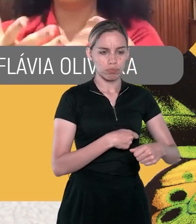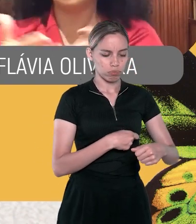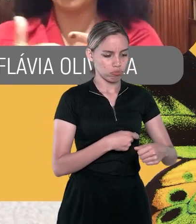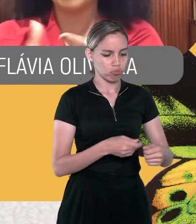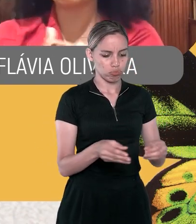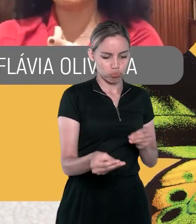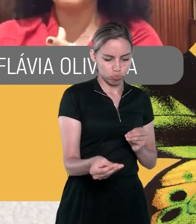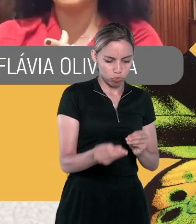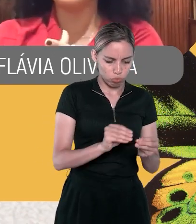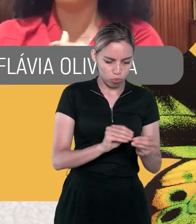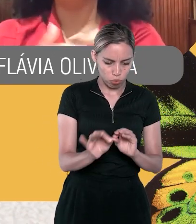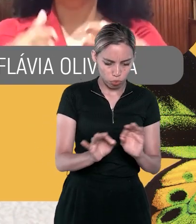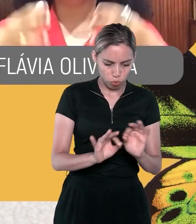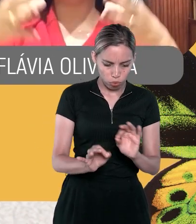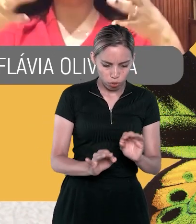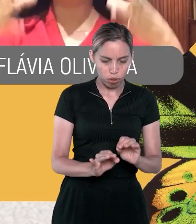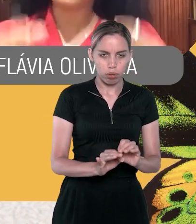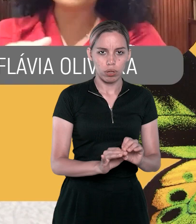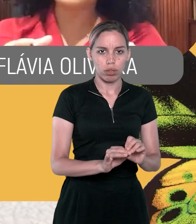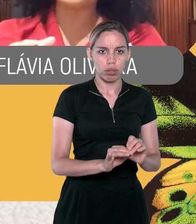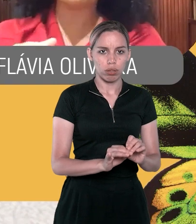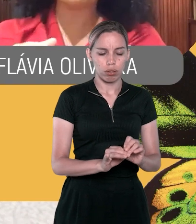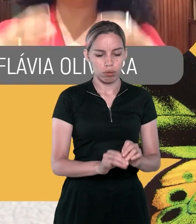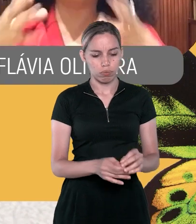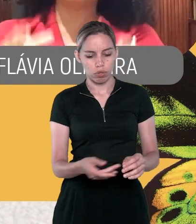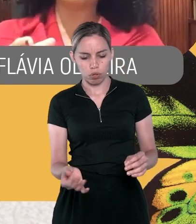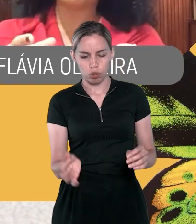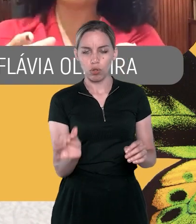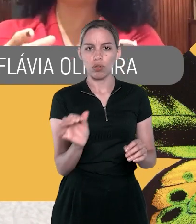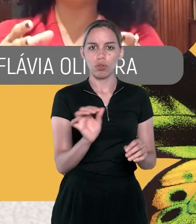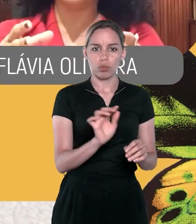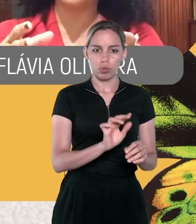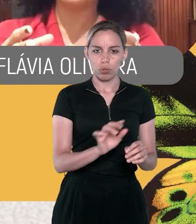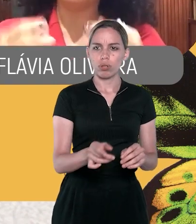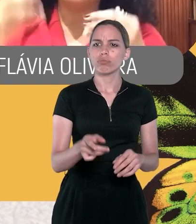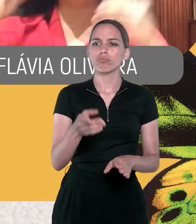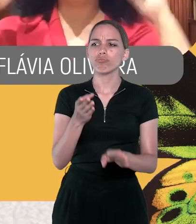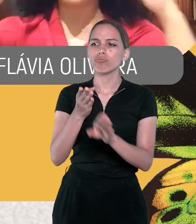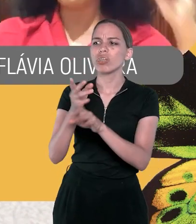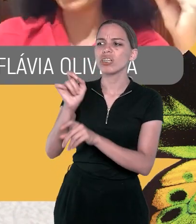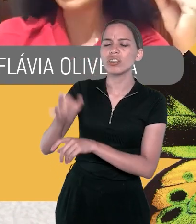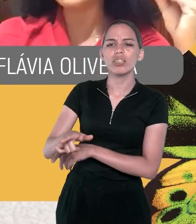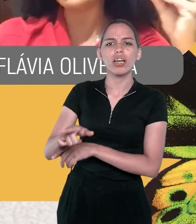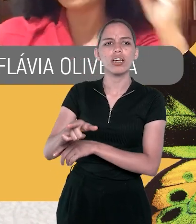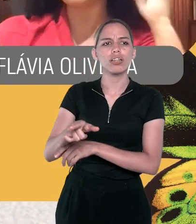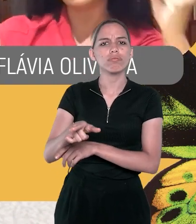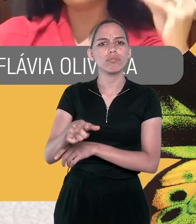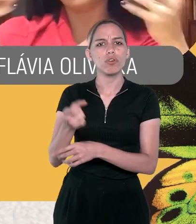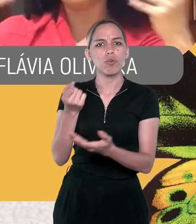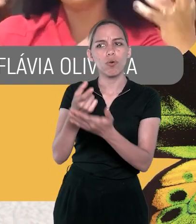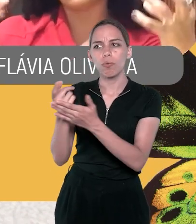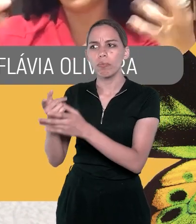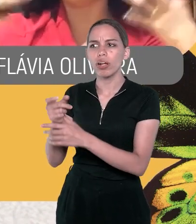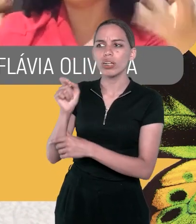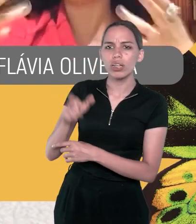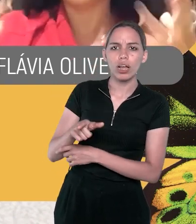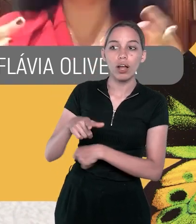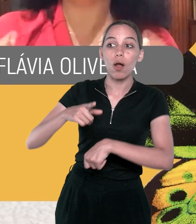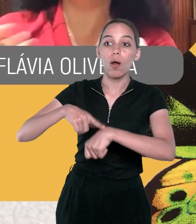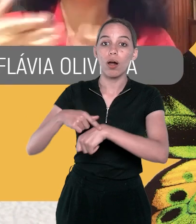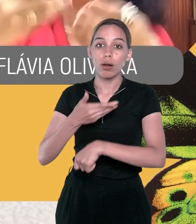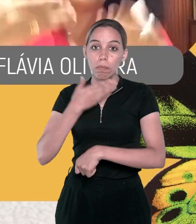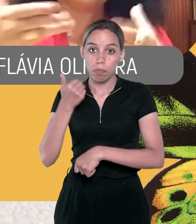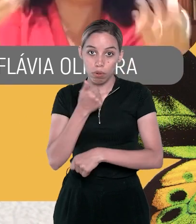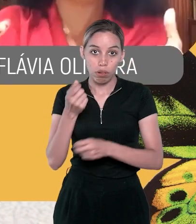da mercadoria, no caso a comida, identificação do público consumidor, o horário preciso, né, de quem ia